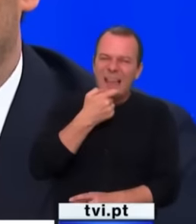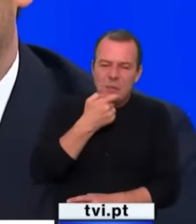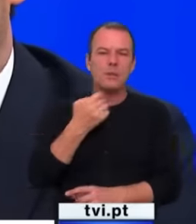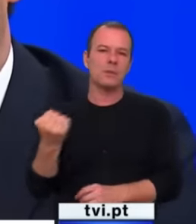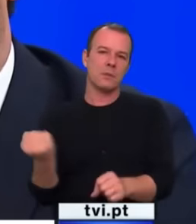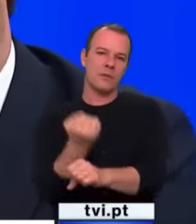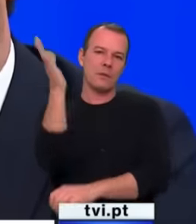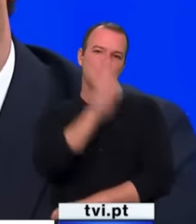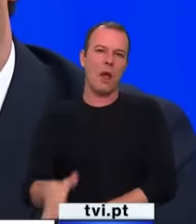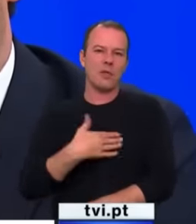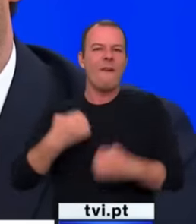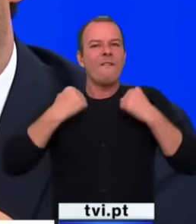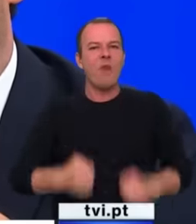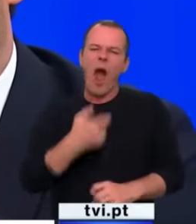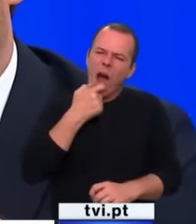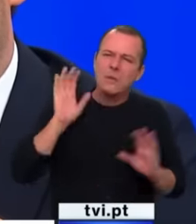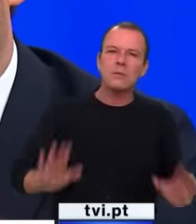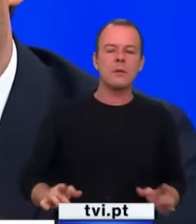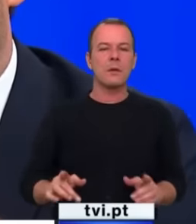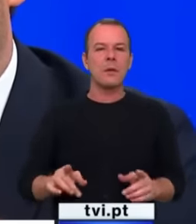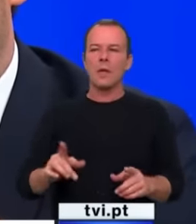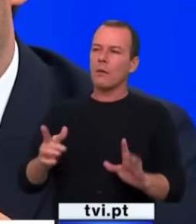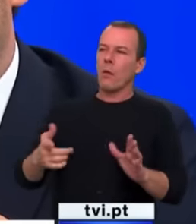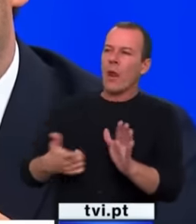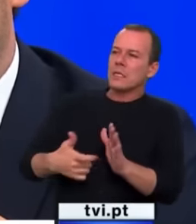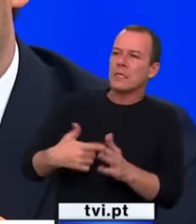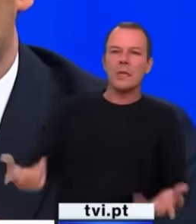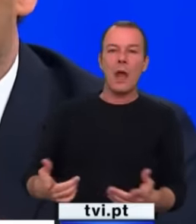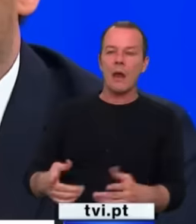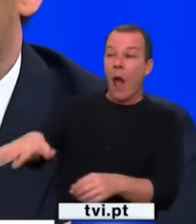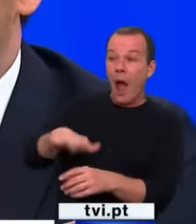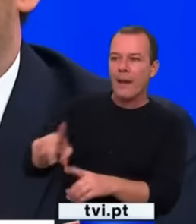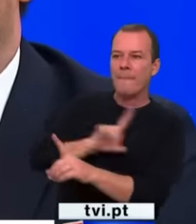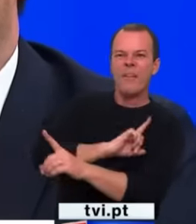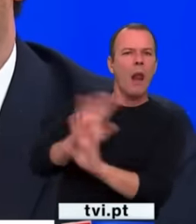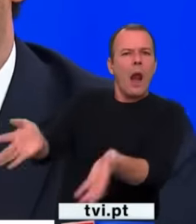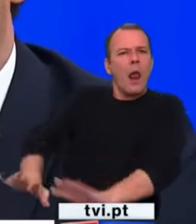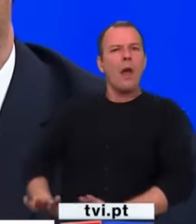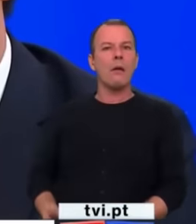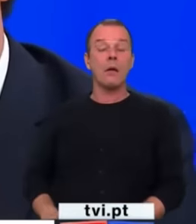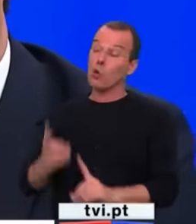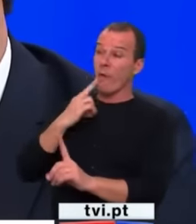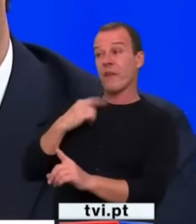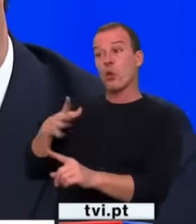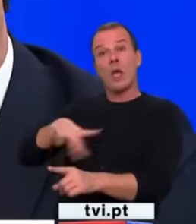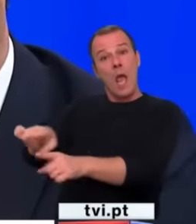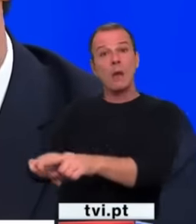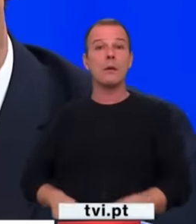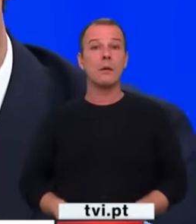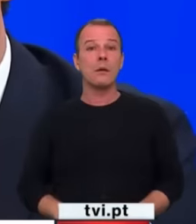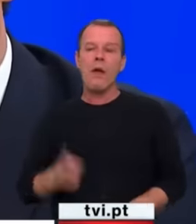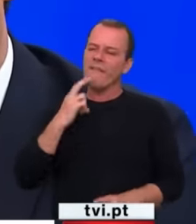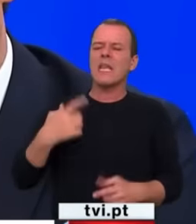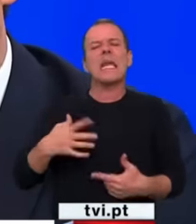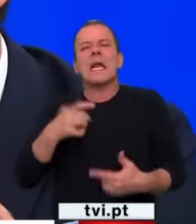de não ficar na mão, nem exclusivamente dependente, do setor privado de saúde, que é aquilo que André Ventura quer. Não, está enganado. O André Ventura quer